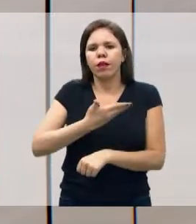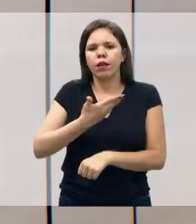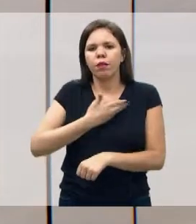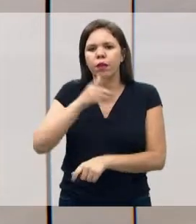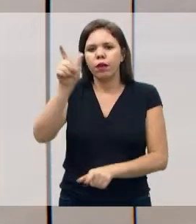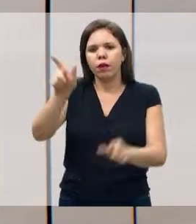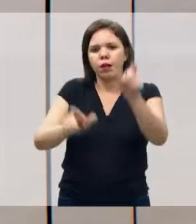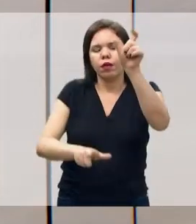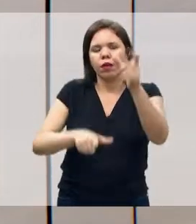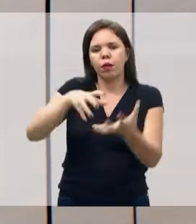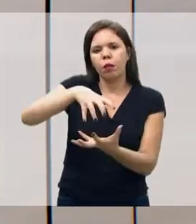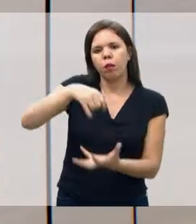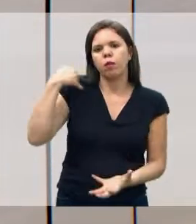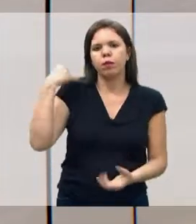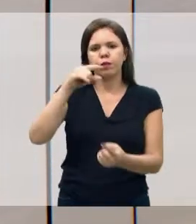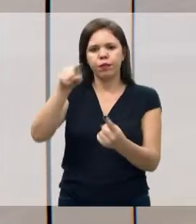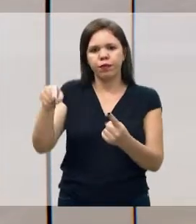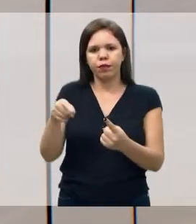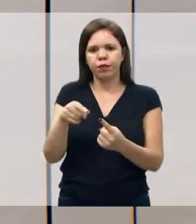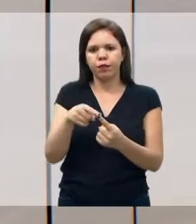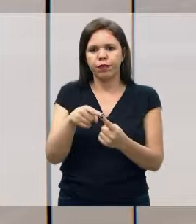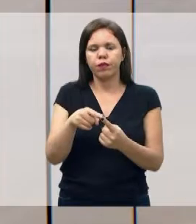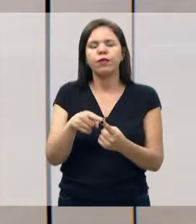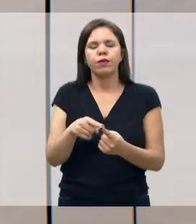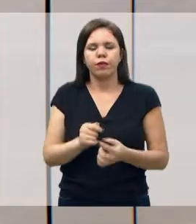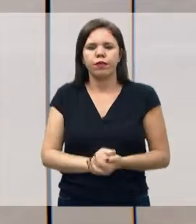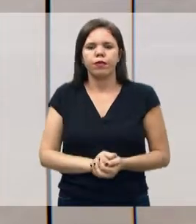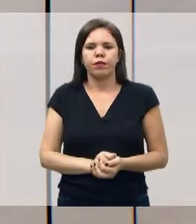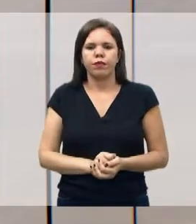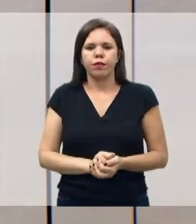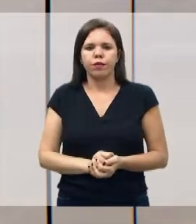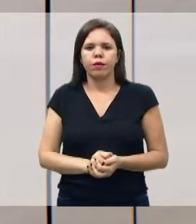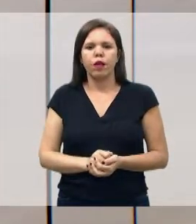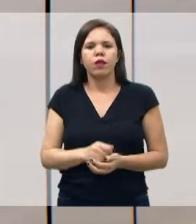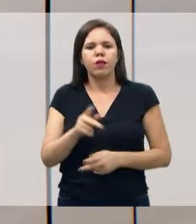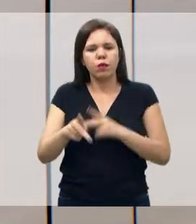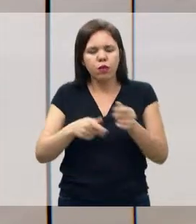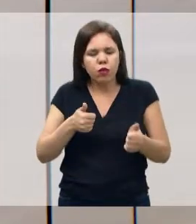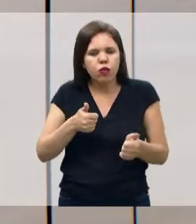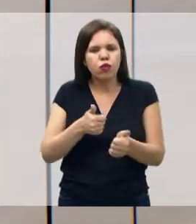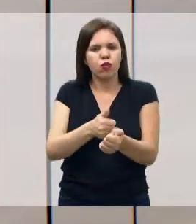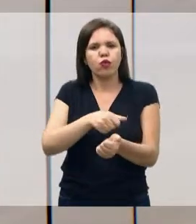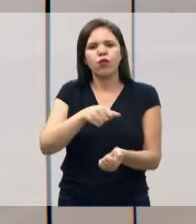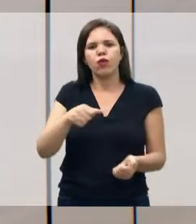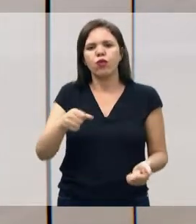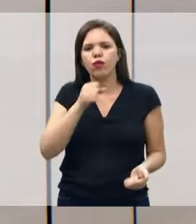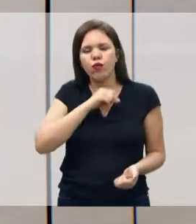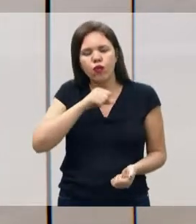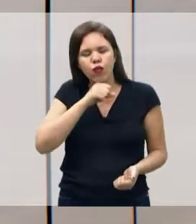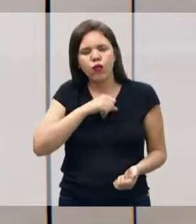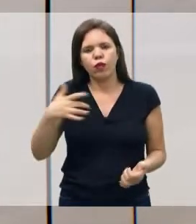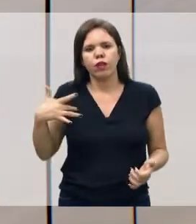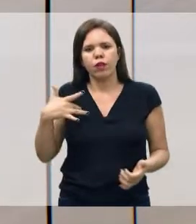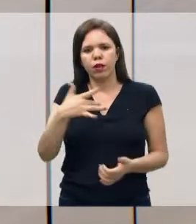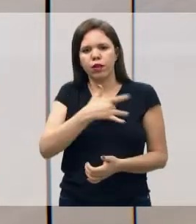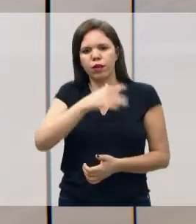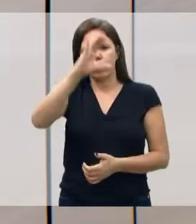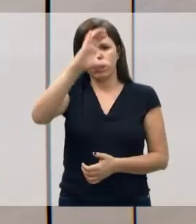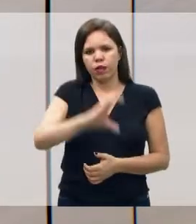Pessoa Idosa, com o objetivo de alcançar o envelhecimento ativo, saudável, cidadão